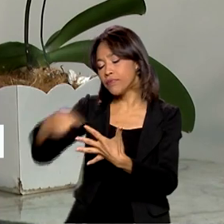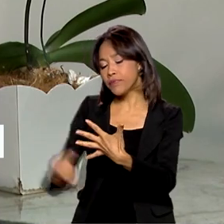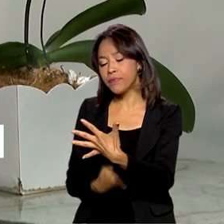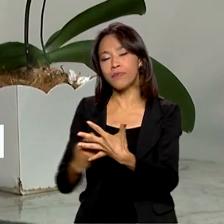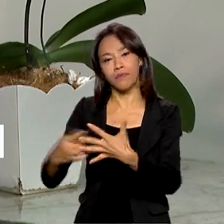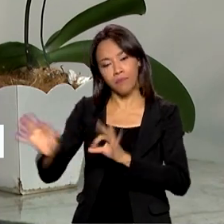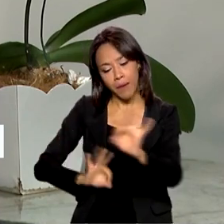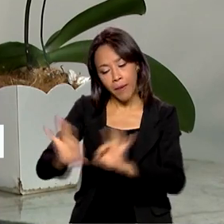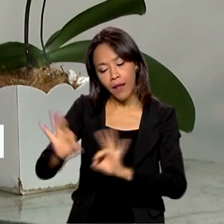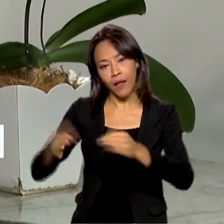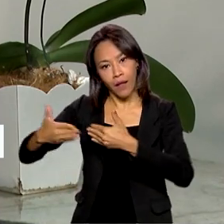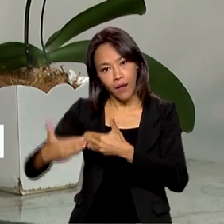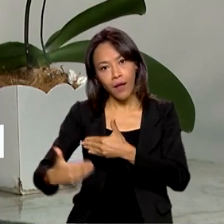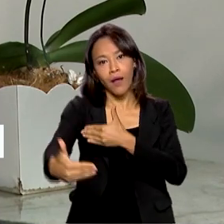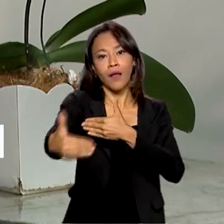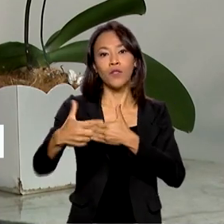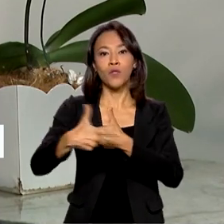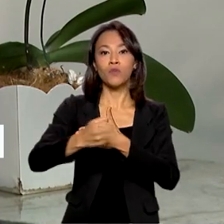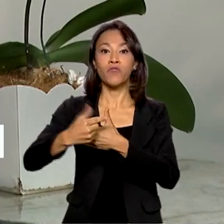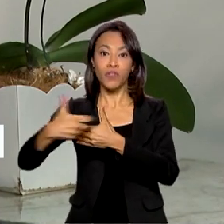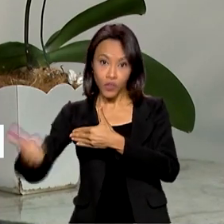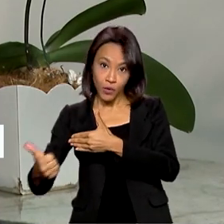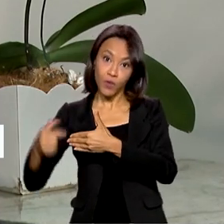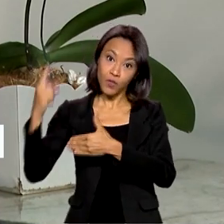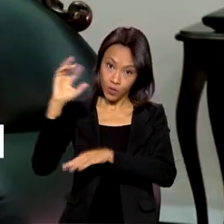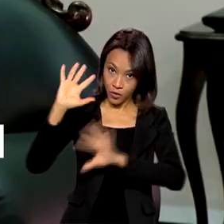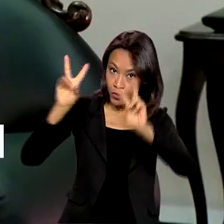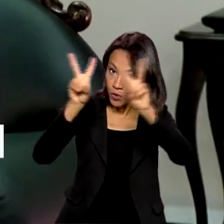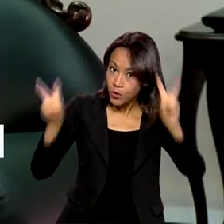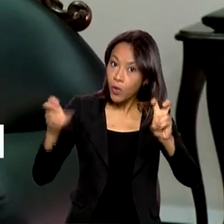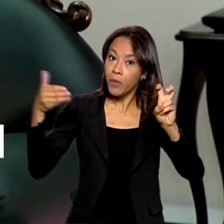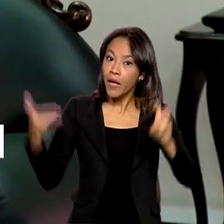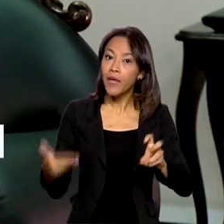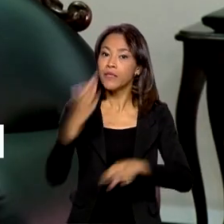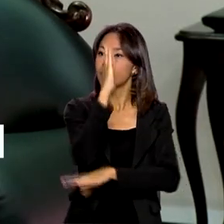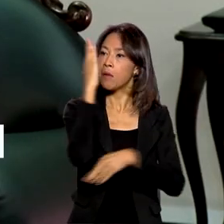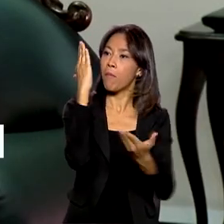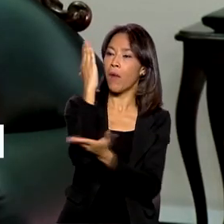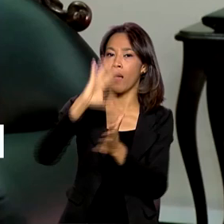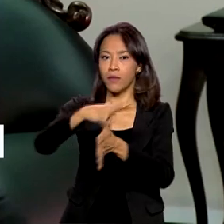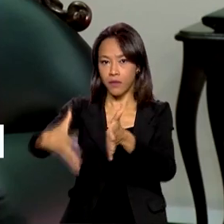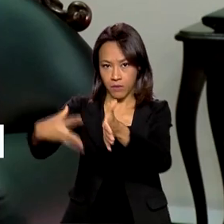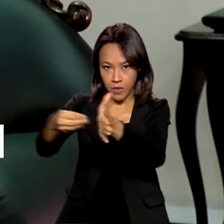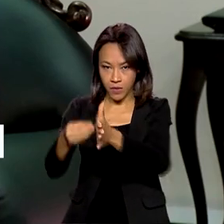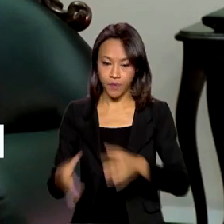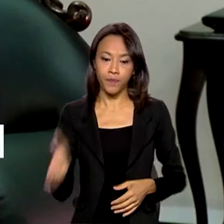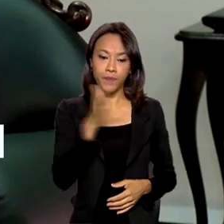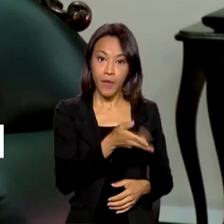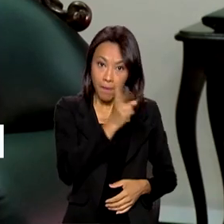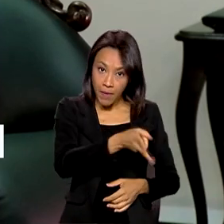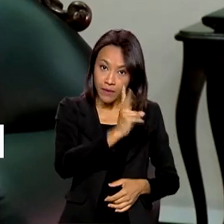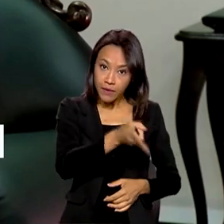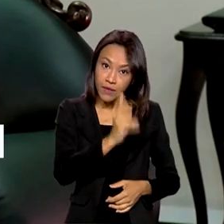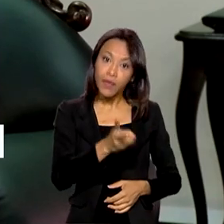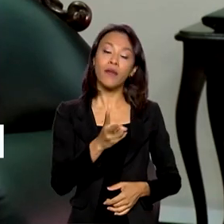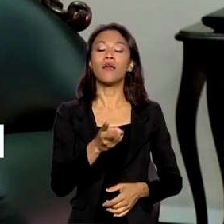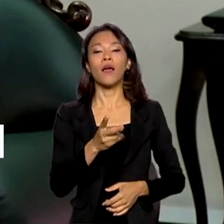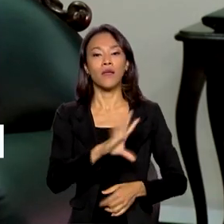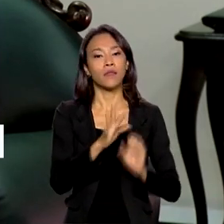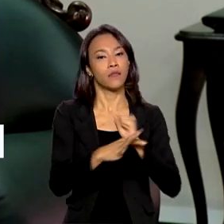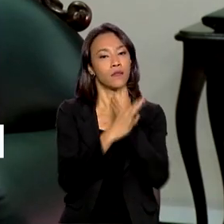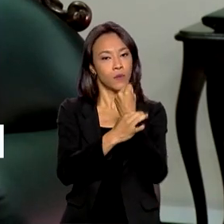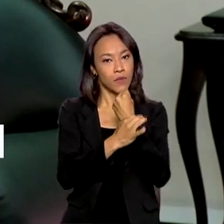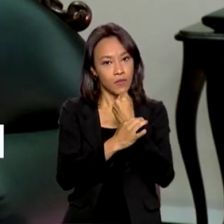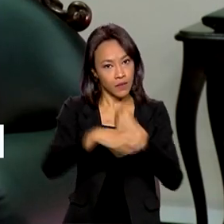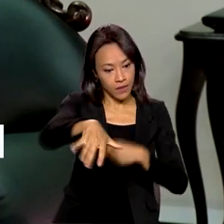aí para 2022 É nesse sentido o desmatamento em relação a Amazônia exatamente a manutenção dessas forças de segurança naquela região